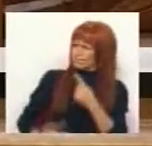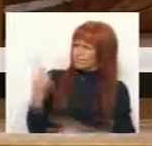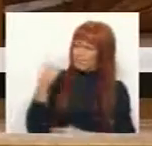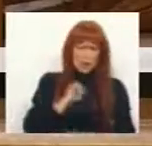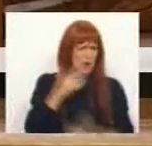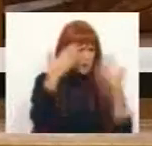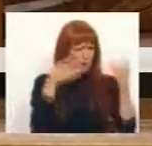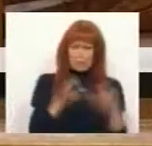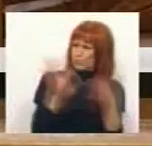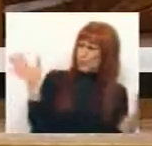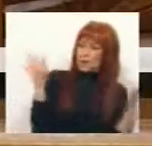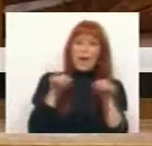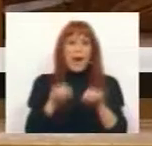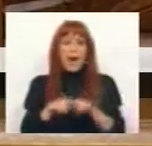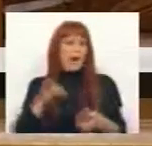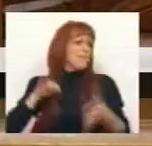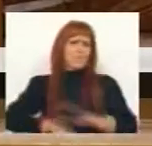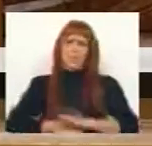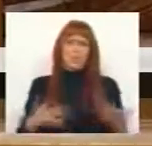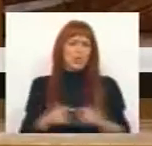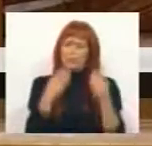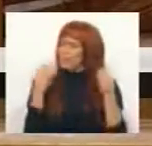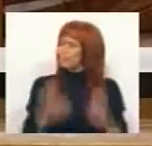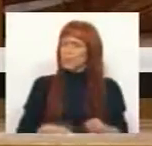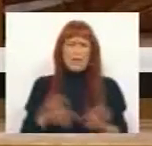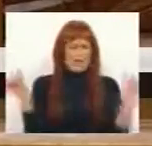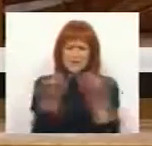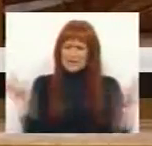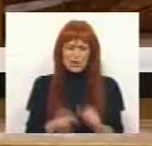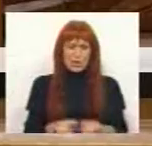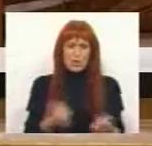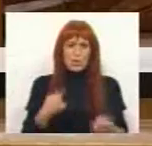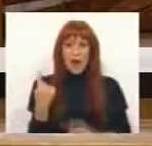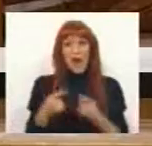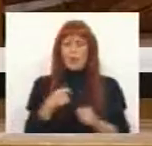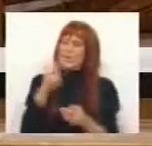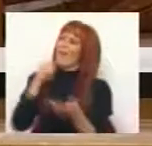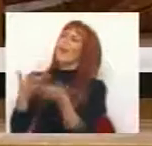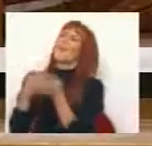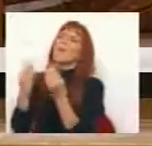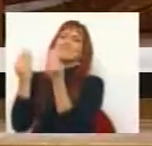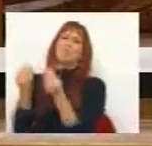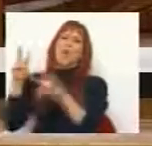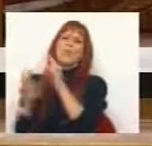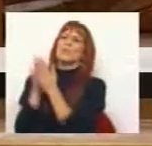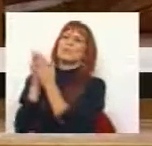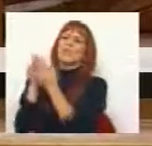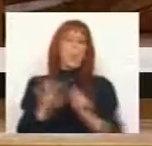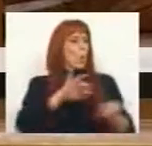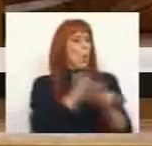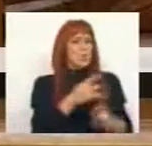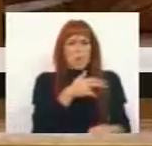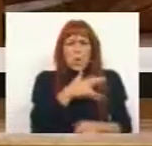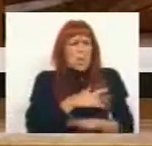à nossa democracia. É profundamente injusto um sistema onde uns convivem em paraísos fiscais e outros